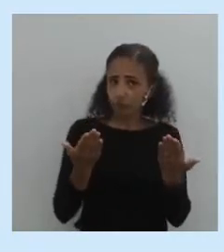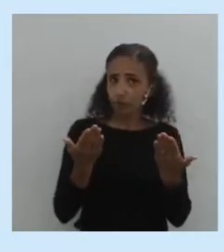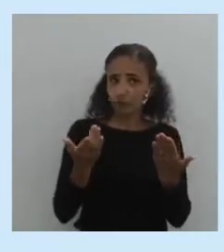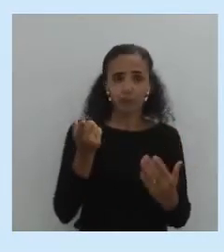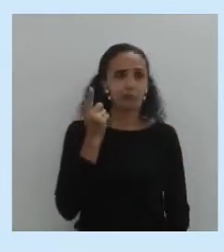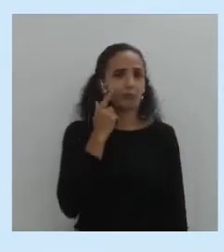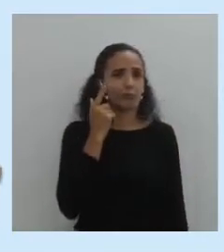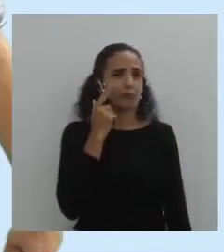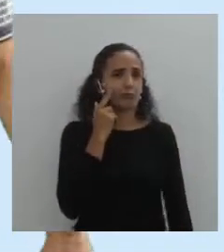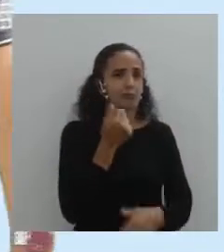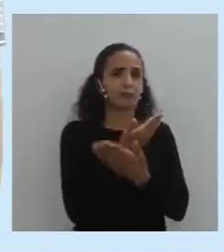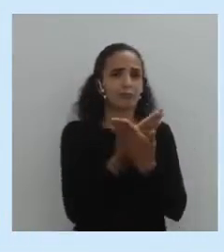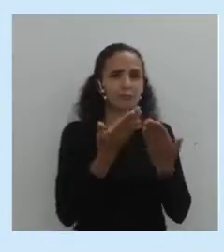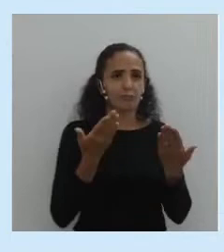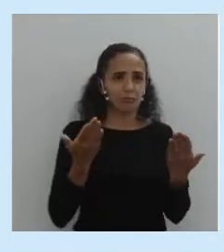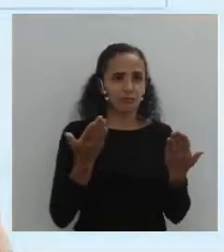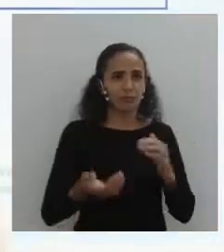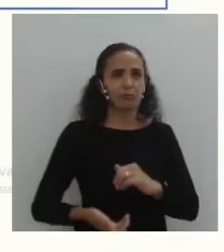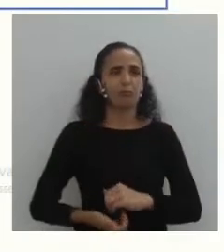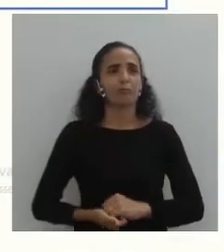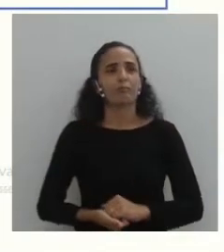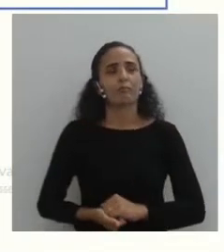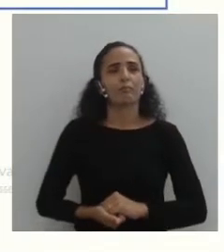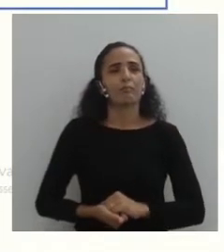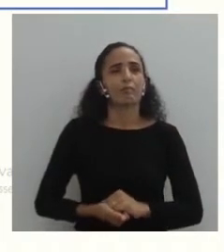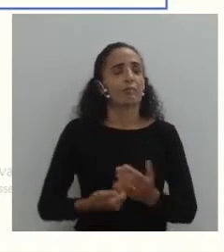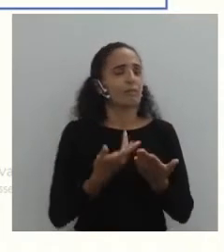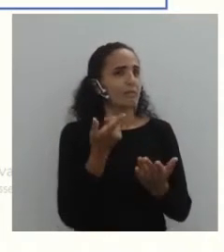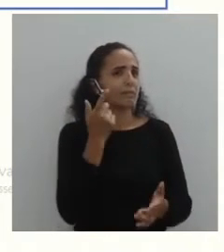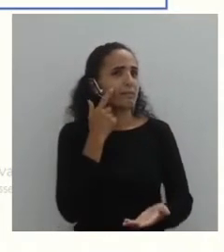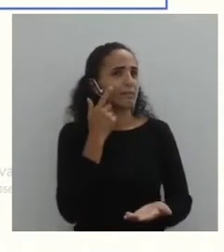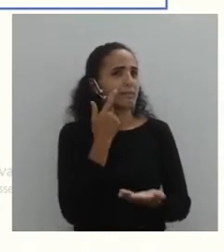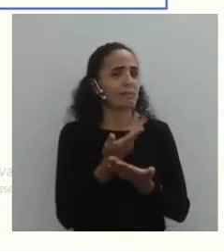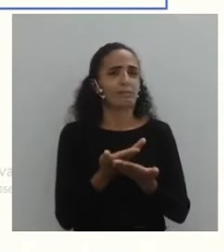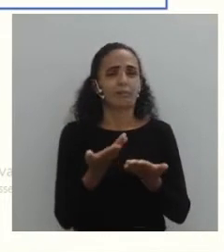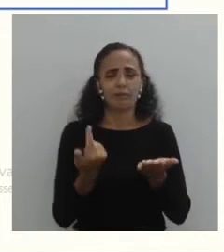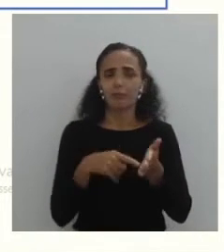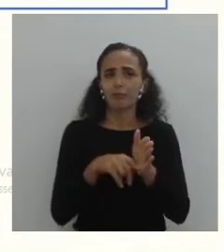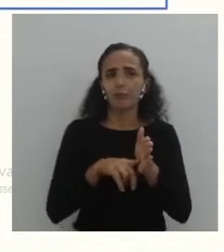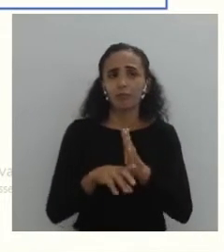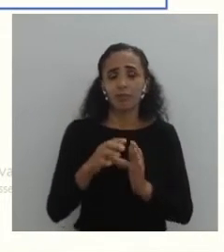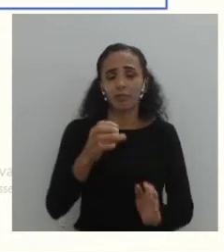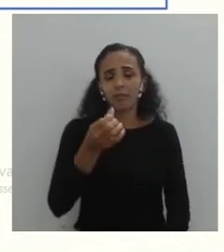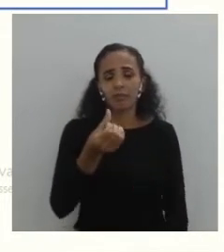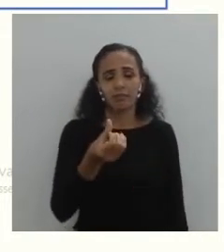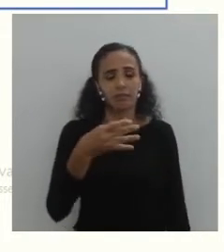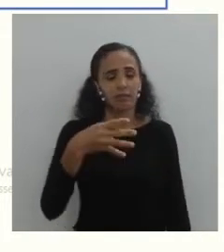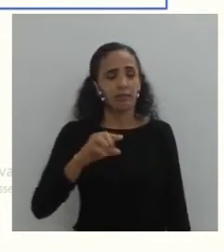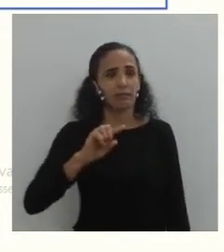Vamos lá aqui. Olhem para a tela. Vamos conhecer aqui. Olha, segundo o IBGE,